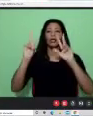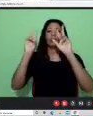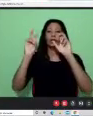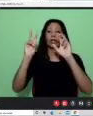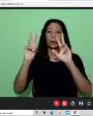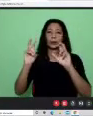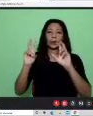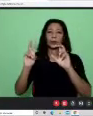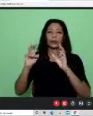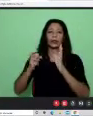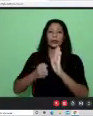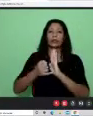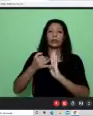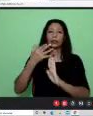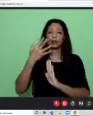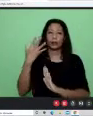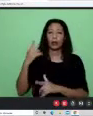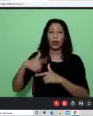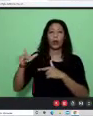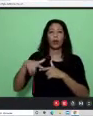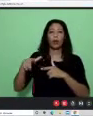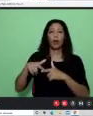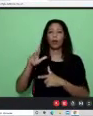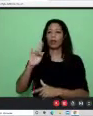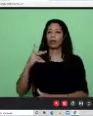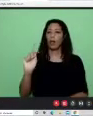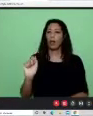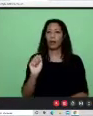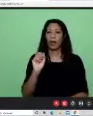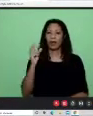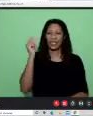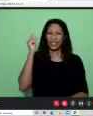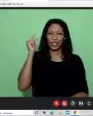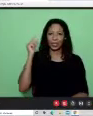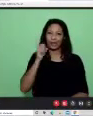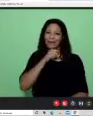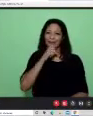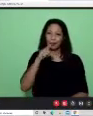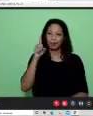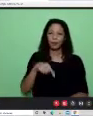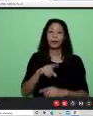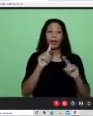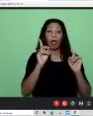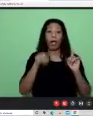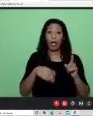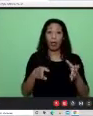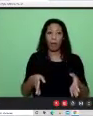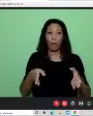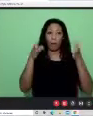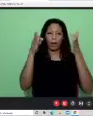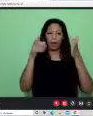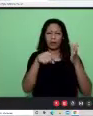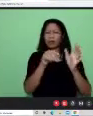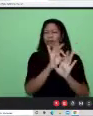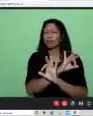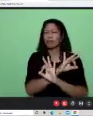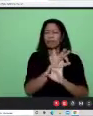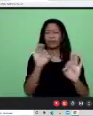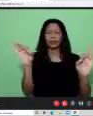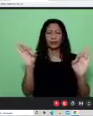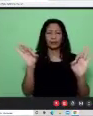várias vezes o problema da antiga UPA. Senhores vereadores, a antiga UPA é um prédio excelente. É um prédio